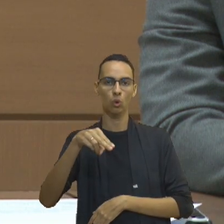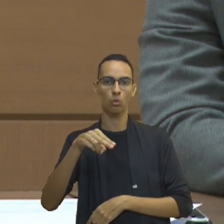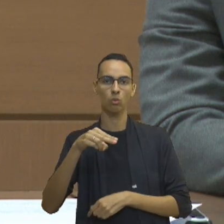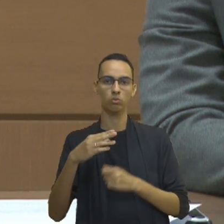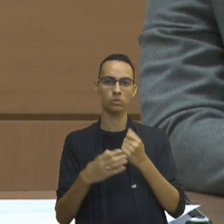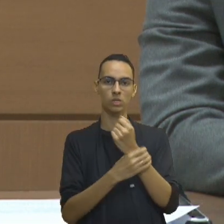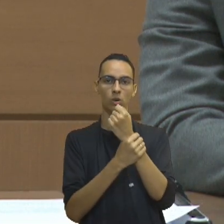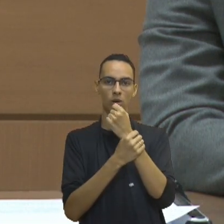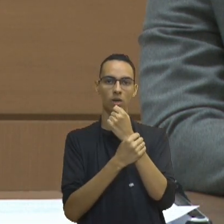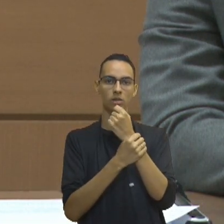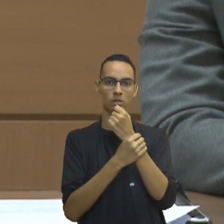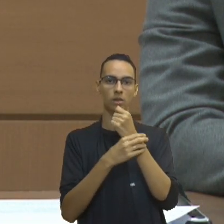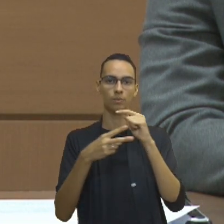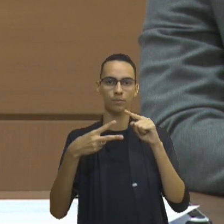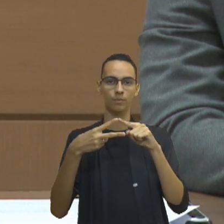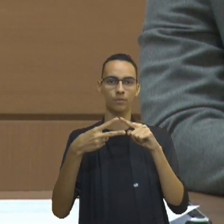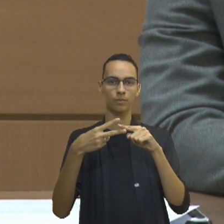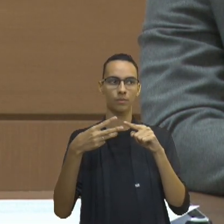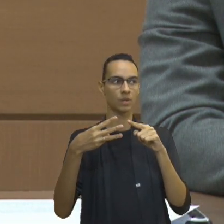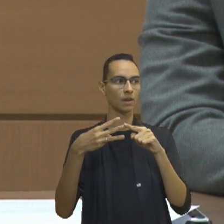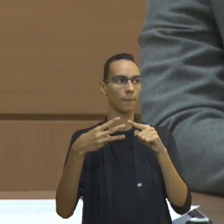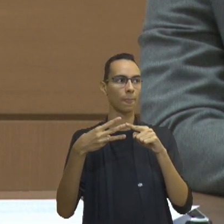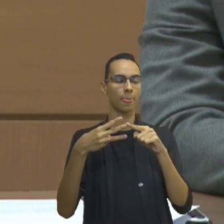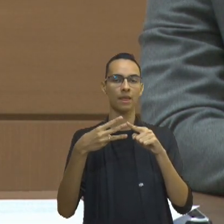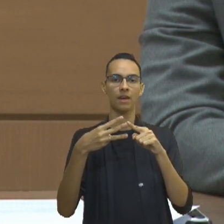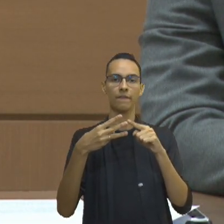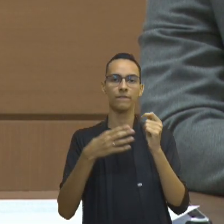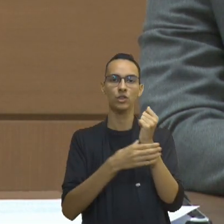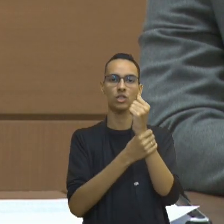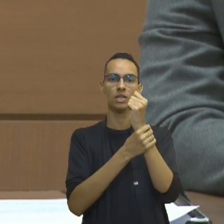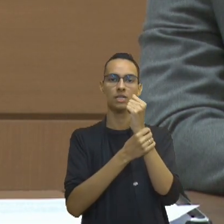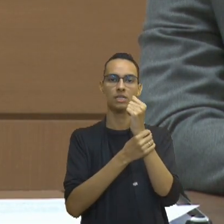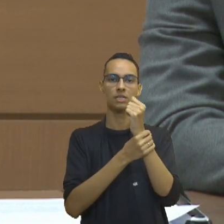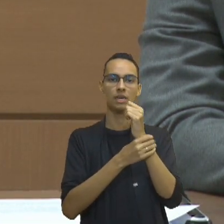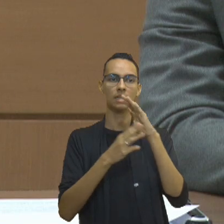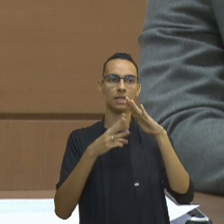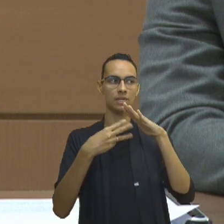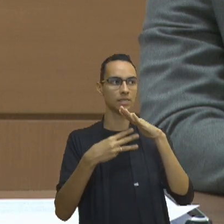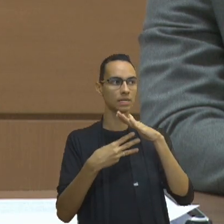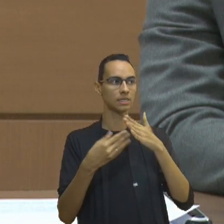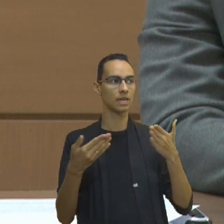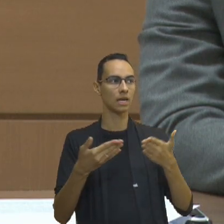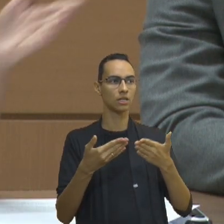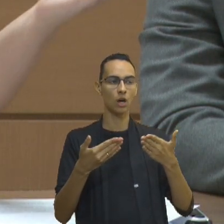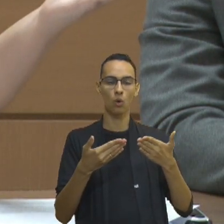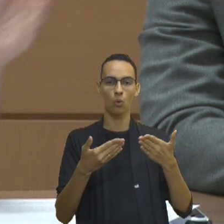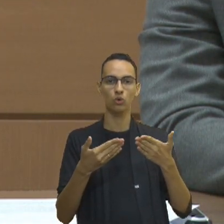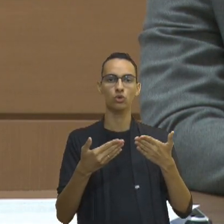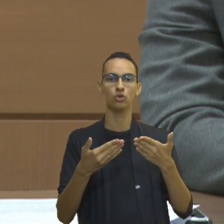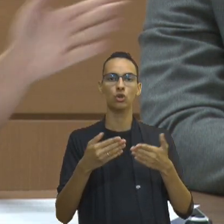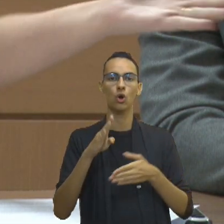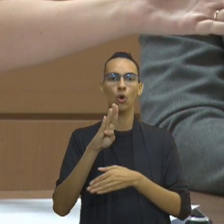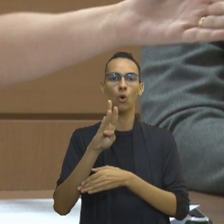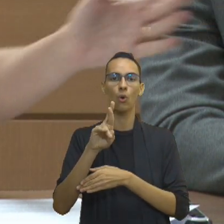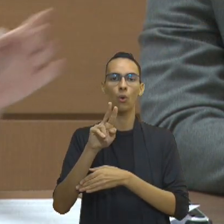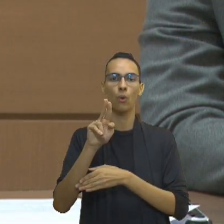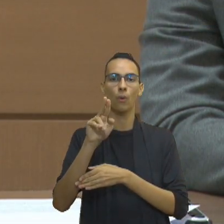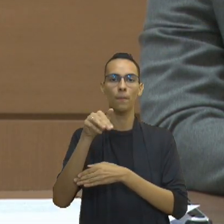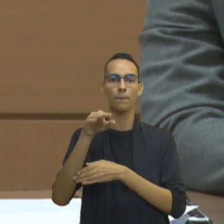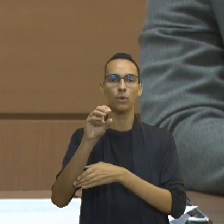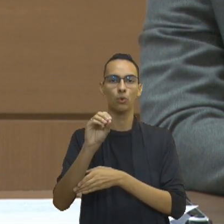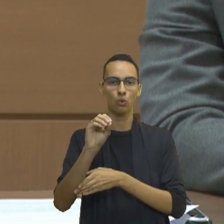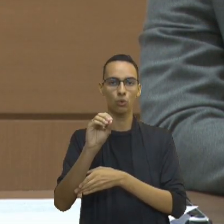orgânica. A vigilância terceirizada, temos aqui hoje o Bruno, uniformizado de marrom, bem aqui à